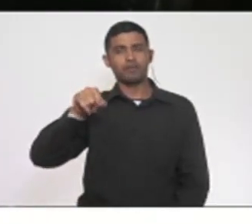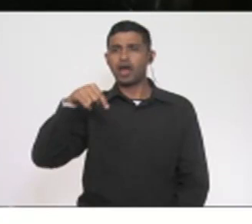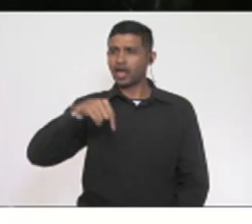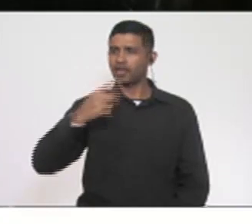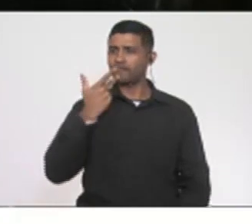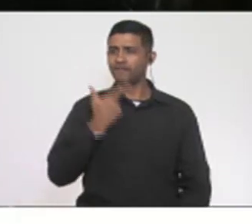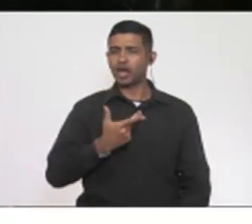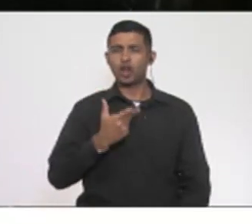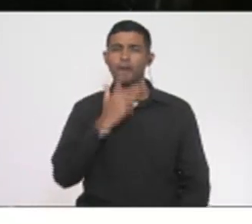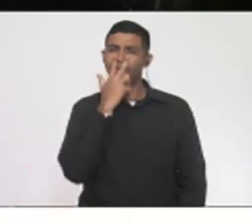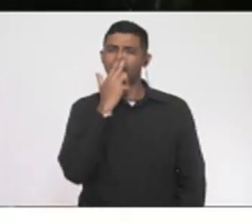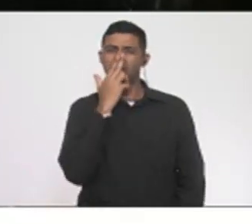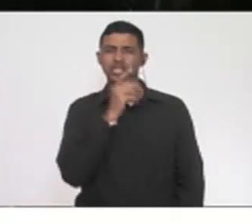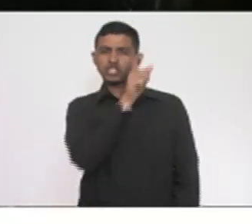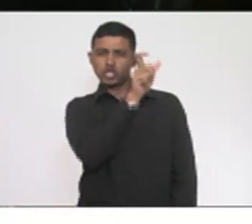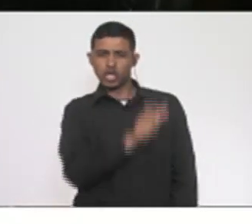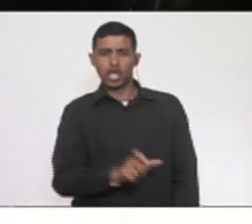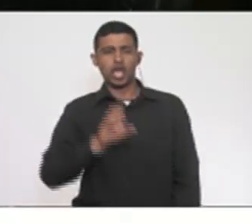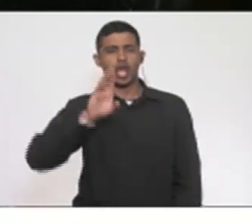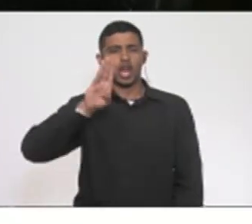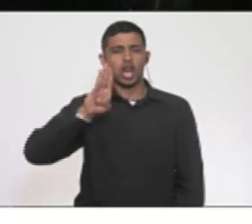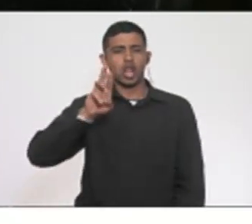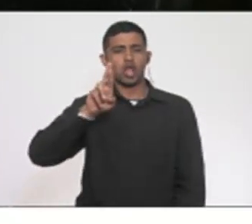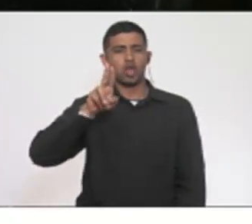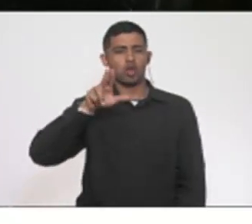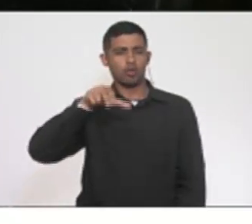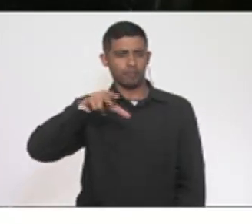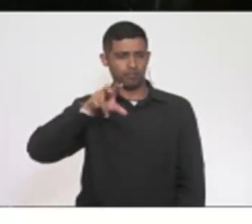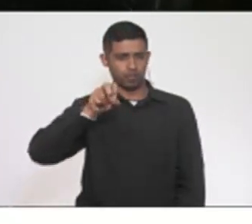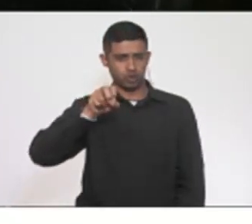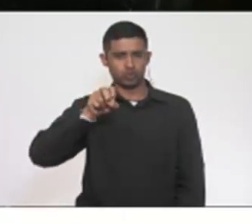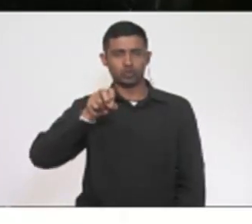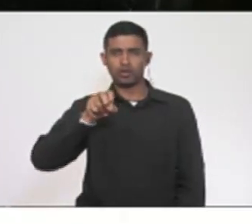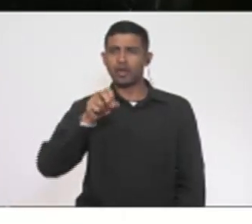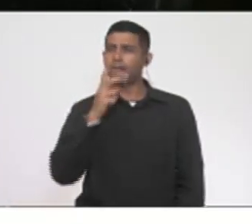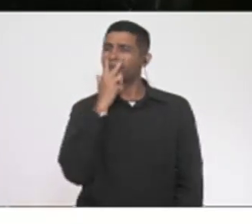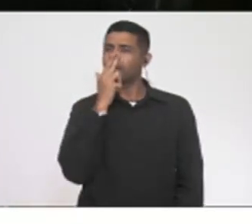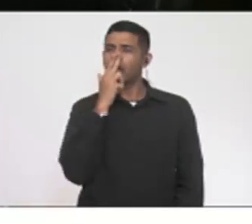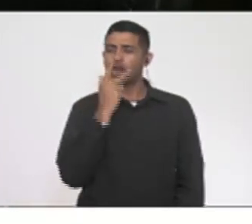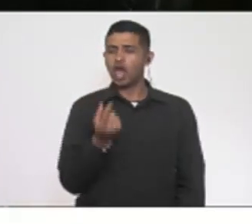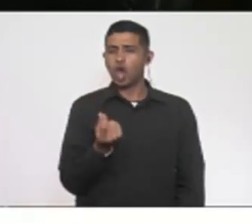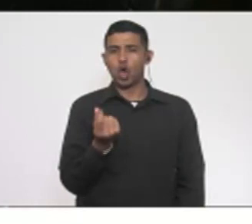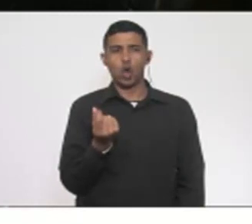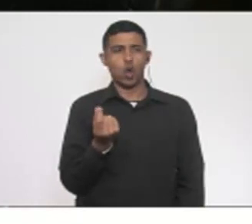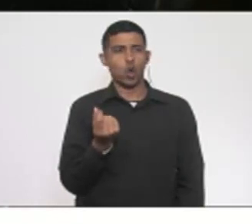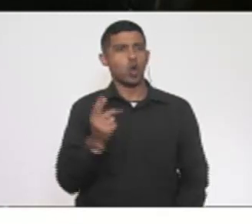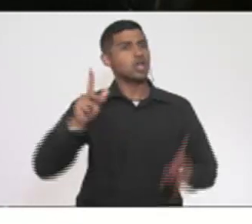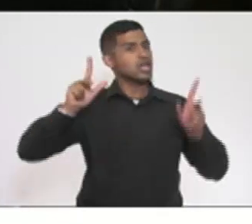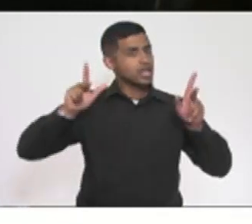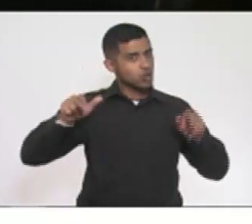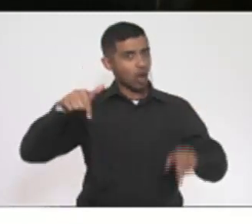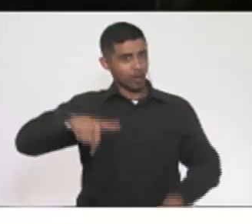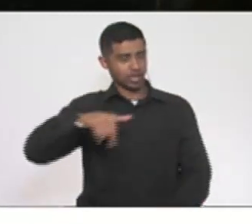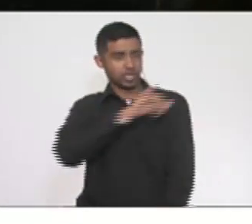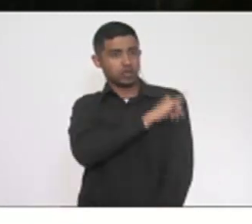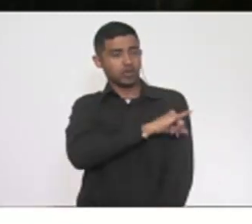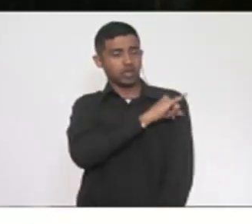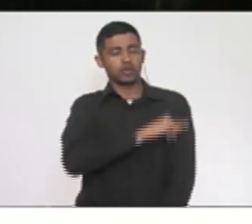me parece, pelo doutor Bruno, que o custo do gás é o mesmo aqui na região